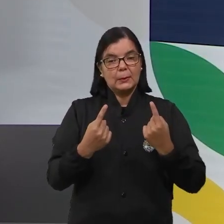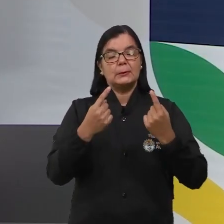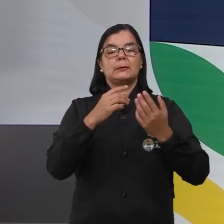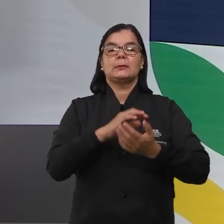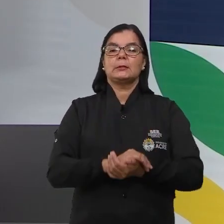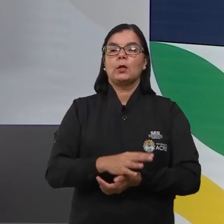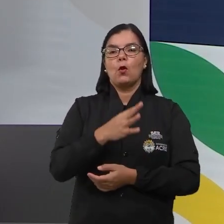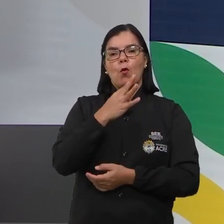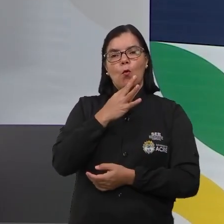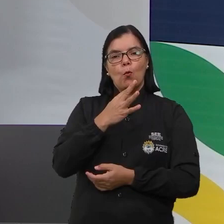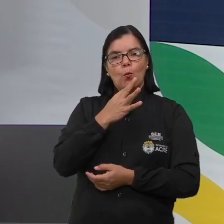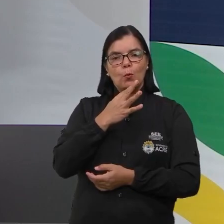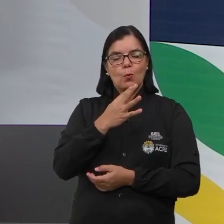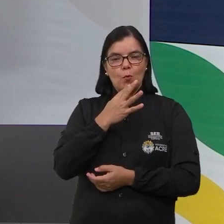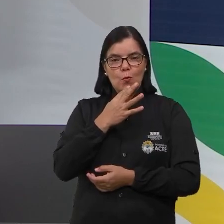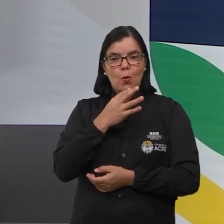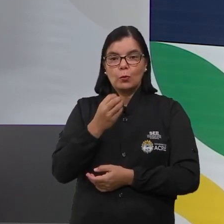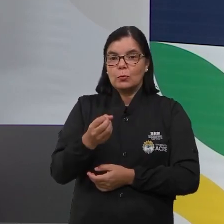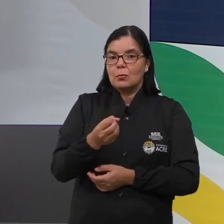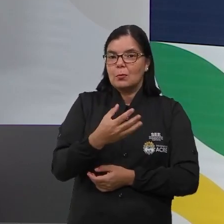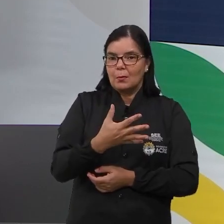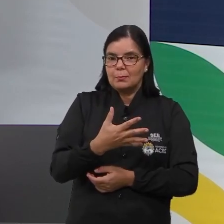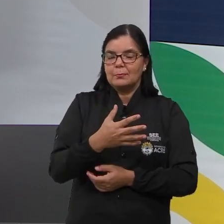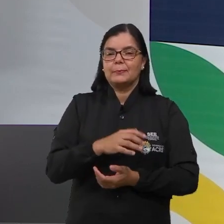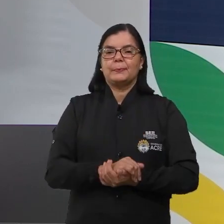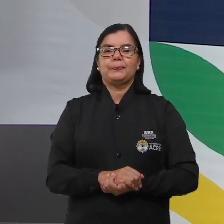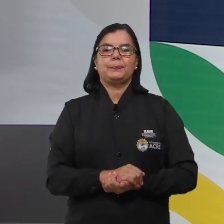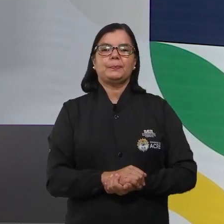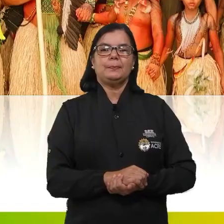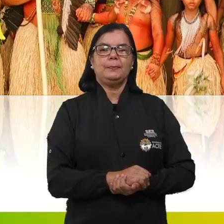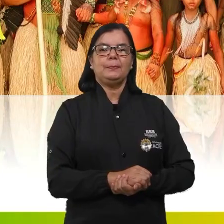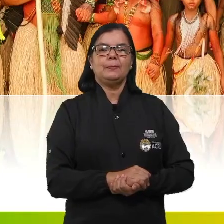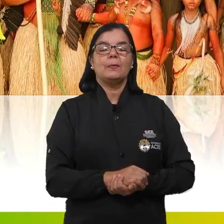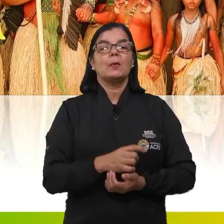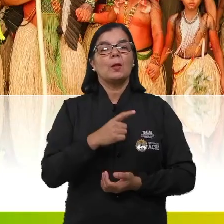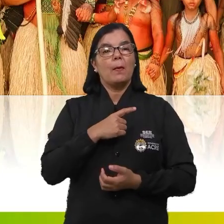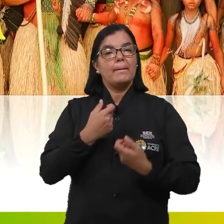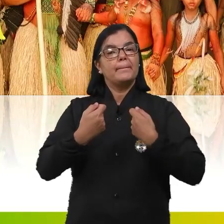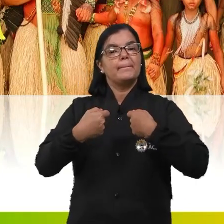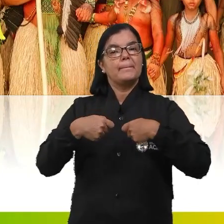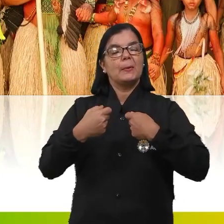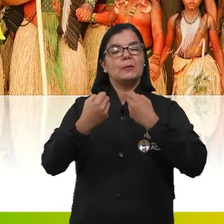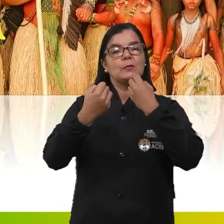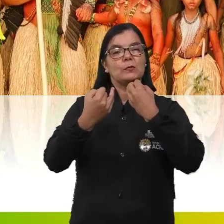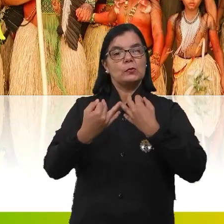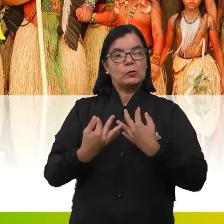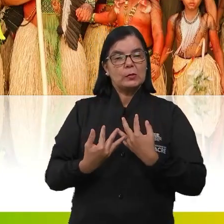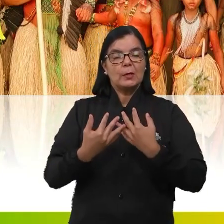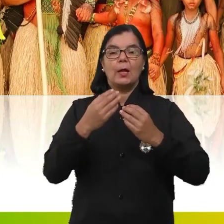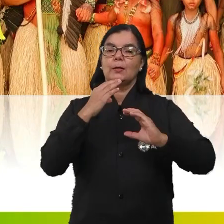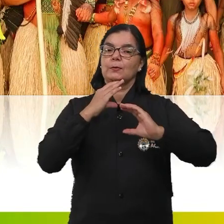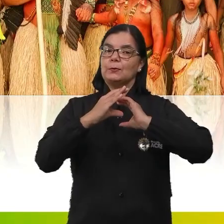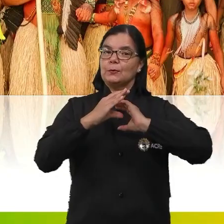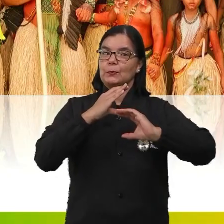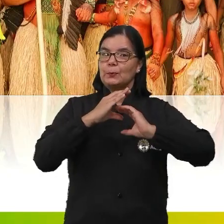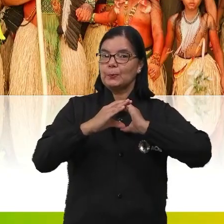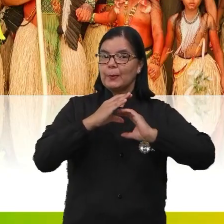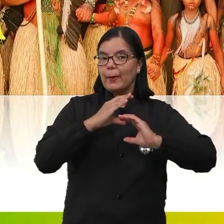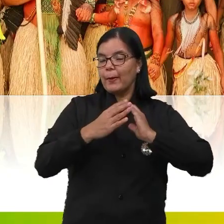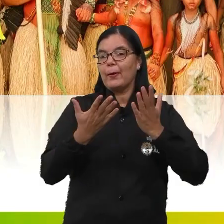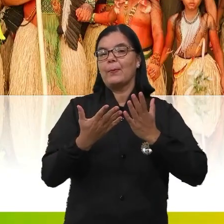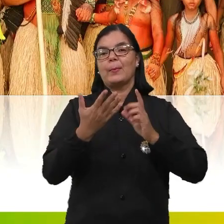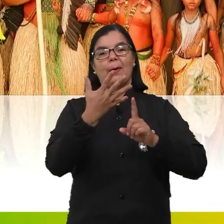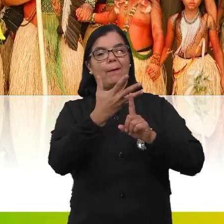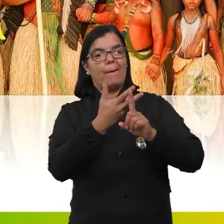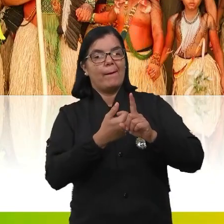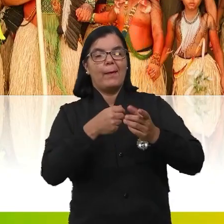tempo conhecendo o novo. Vamos seguindo, gente, porque nós precisamos falar sobre a música, né, a